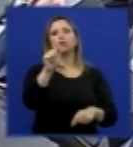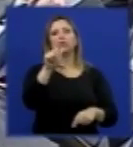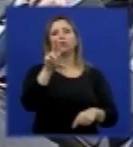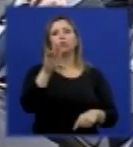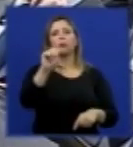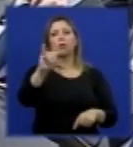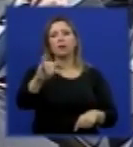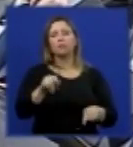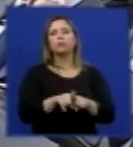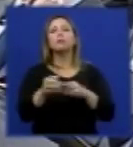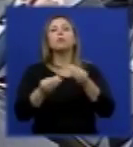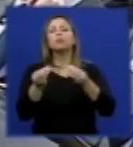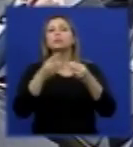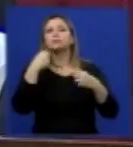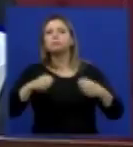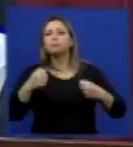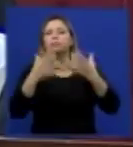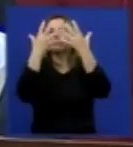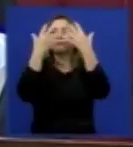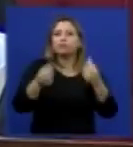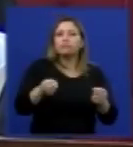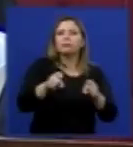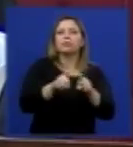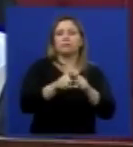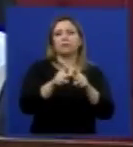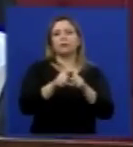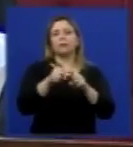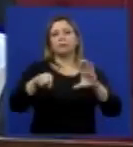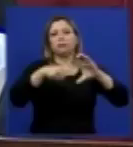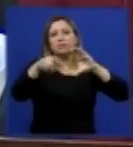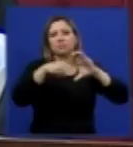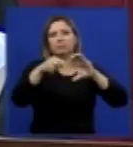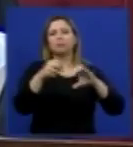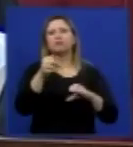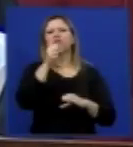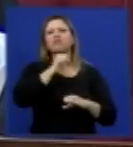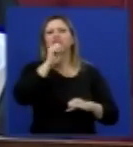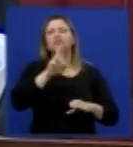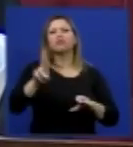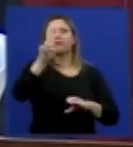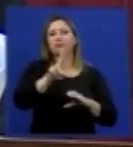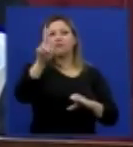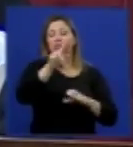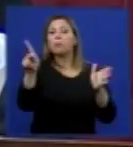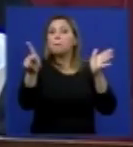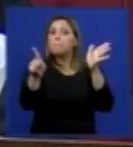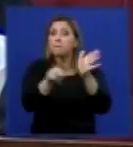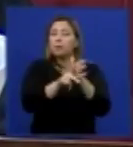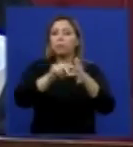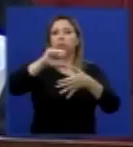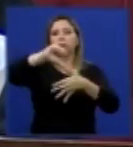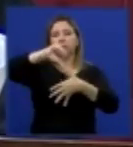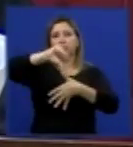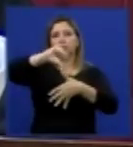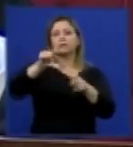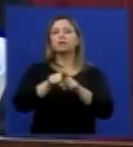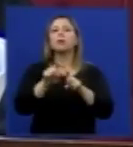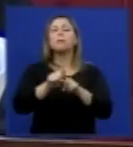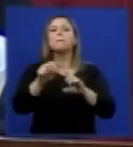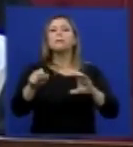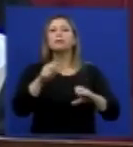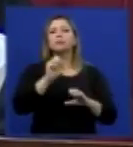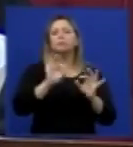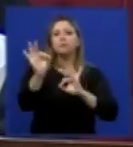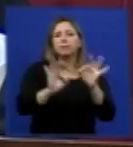Brasil a aceitar a importação de pneus remoldados dos países do Mercosul, ou seja, de pneus já remoldados